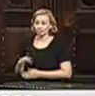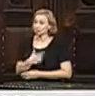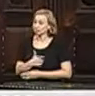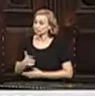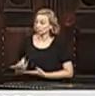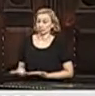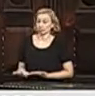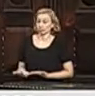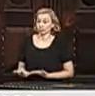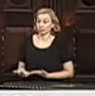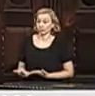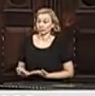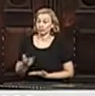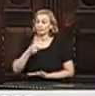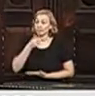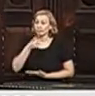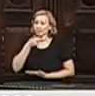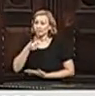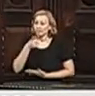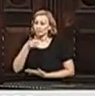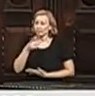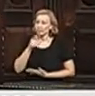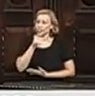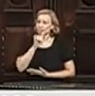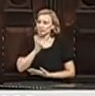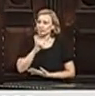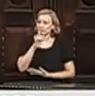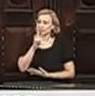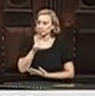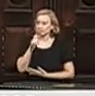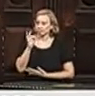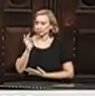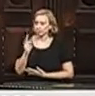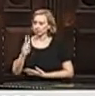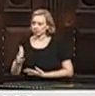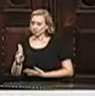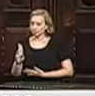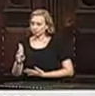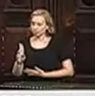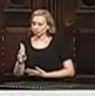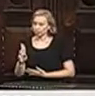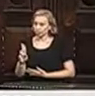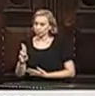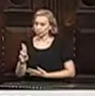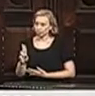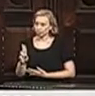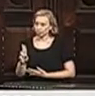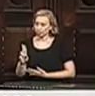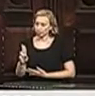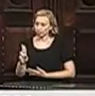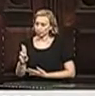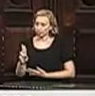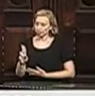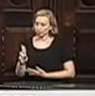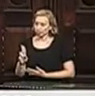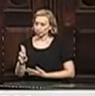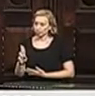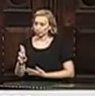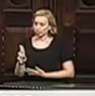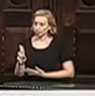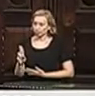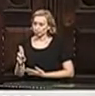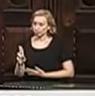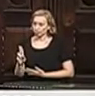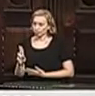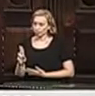existe. Dizer que o IPTU não era revisto há 10 anos não é verdade. O que